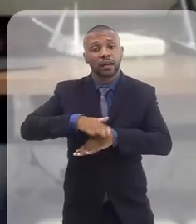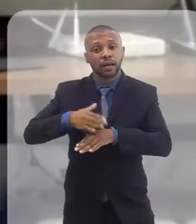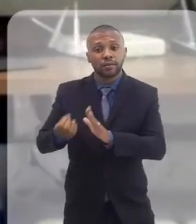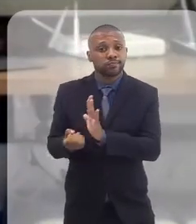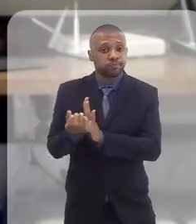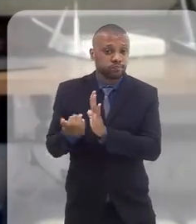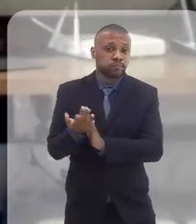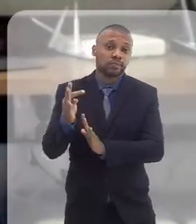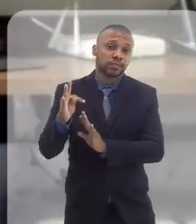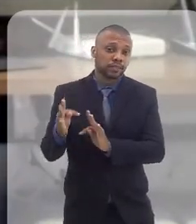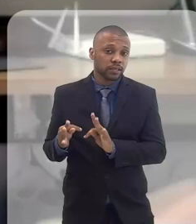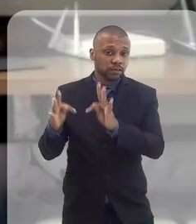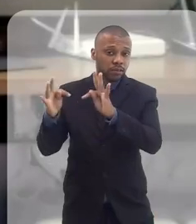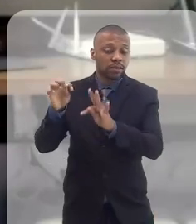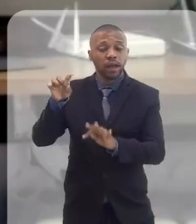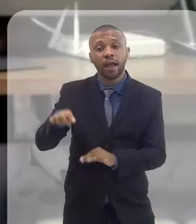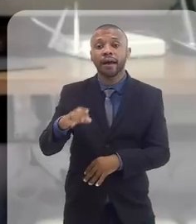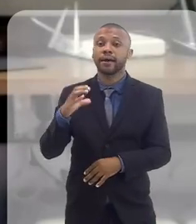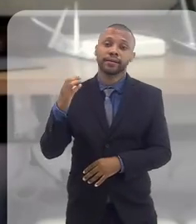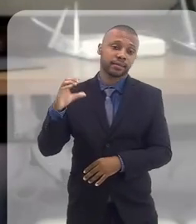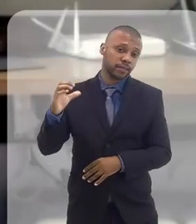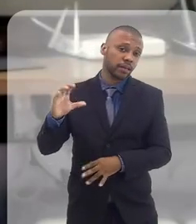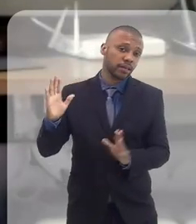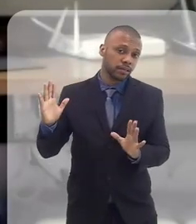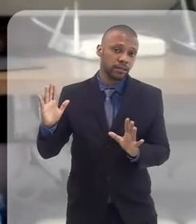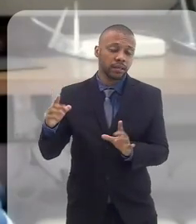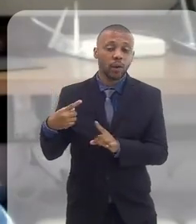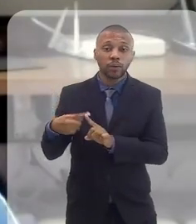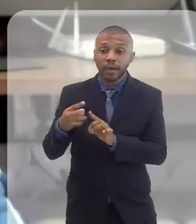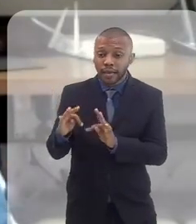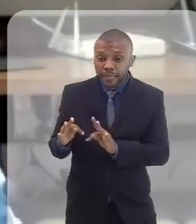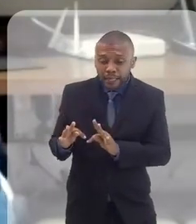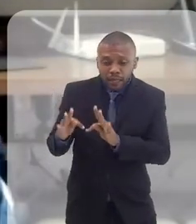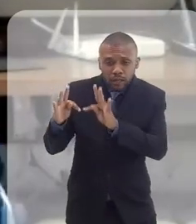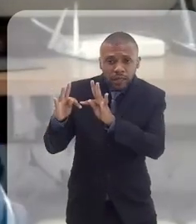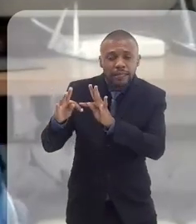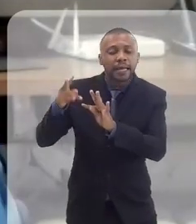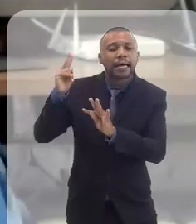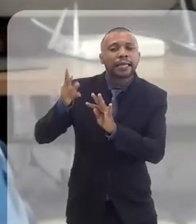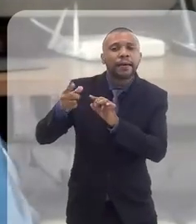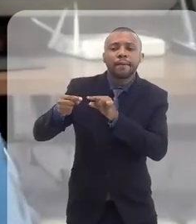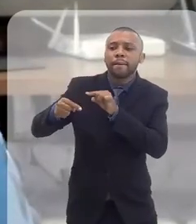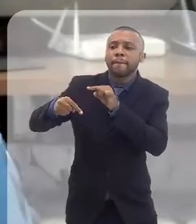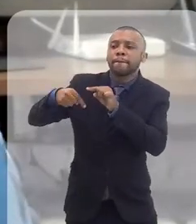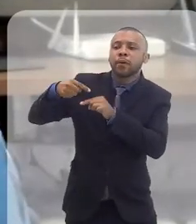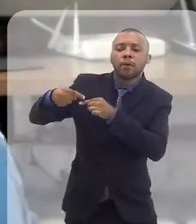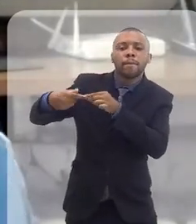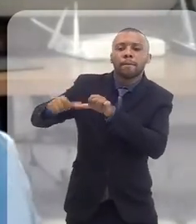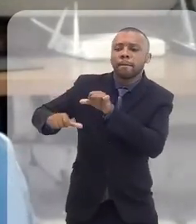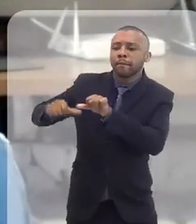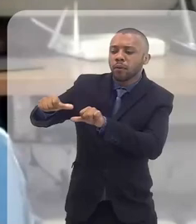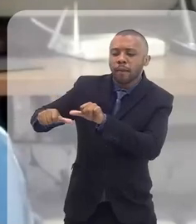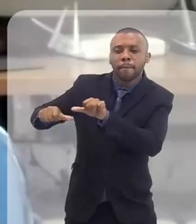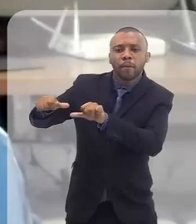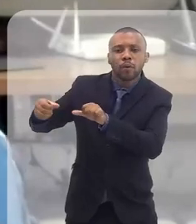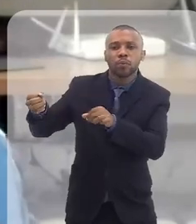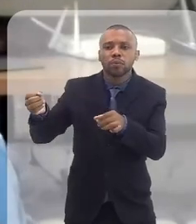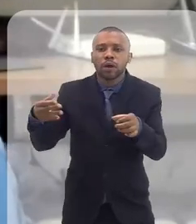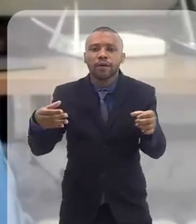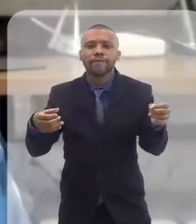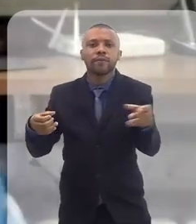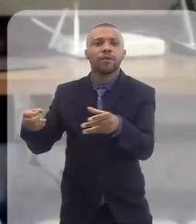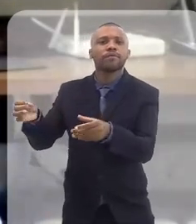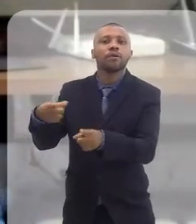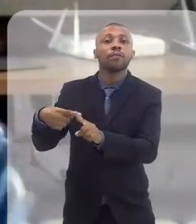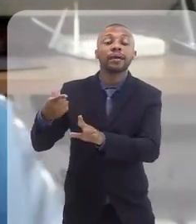E quem está gerando a tecnologia é a ciência. Porque a tecnologia está sempre se renovando, se você